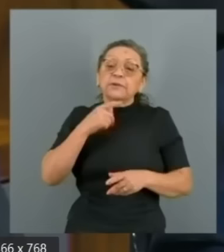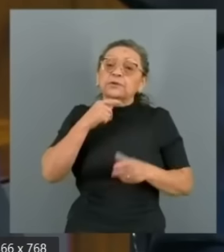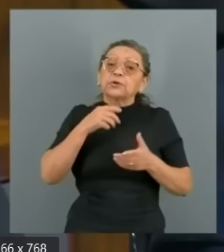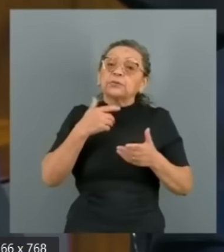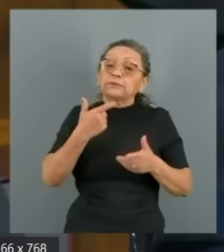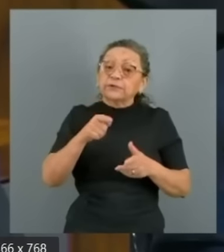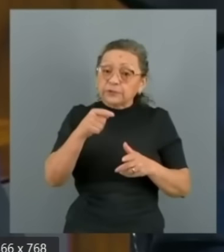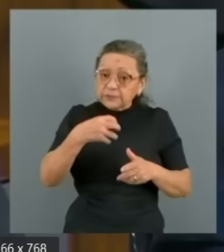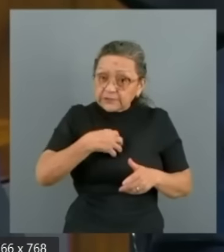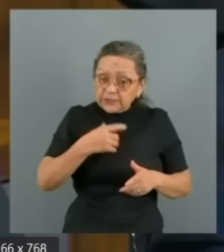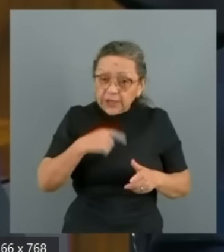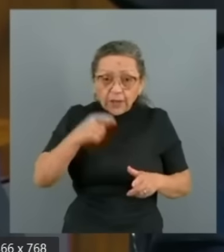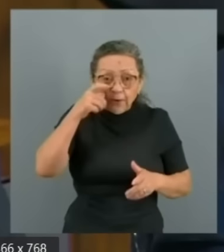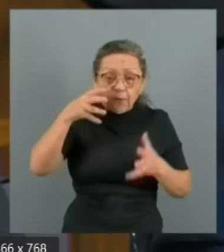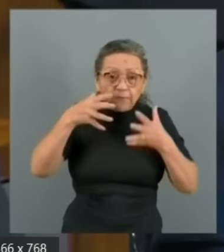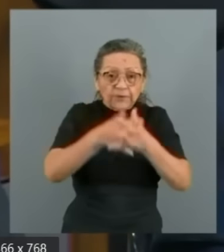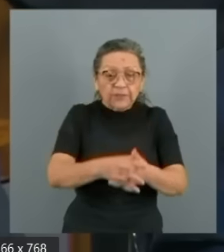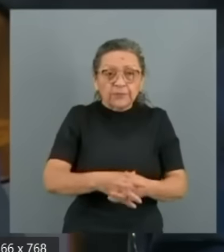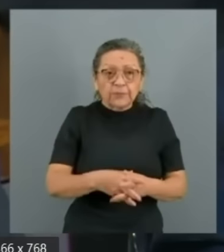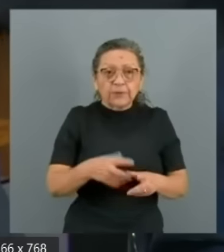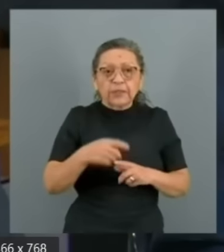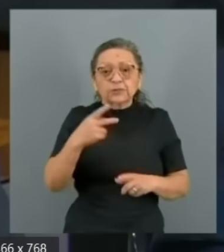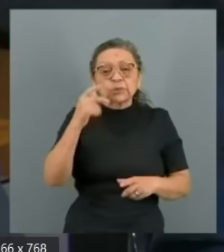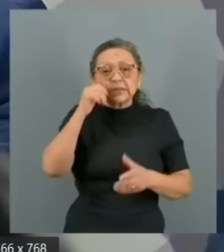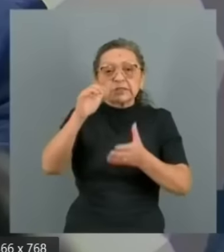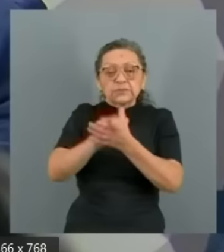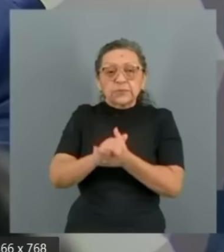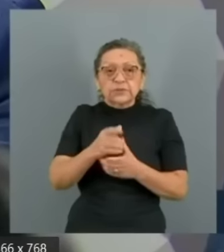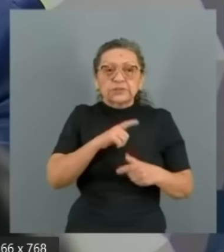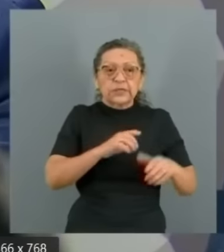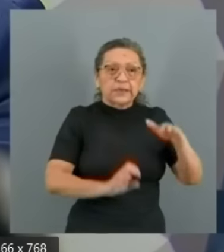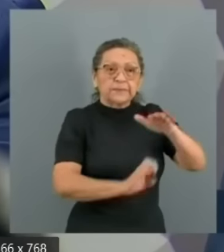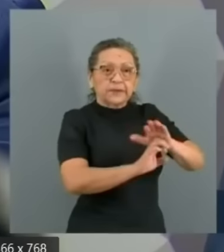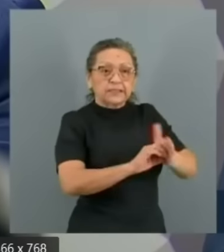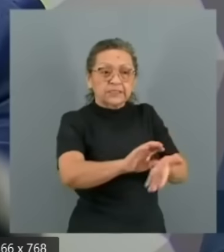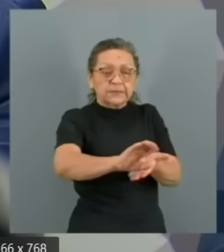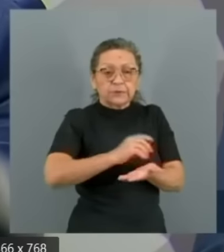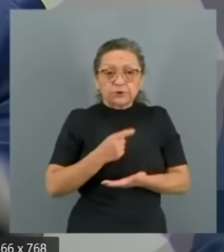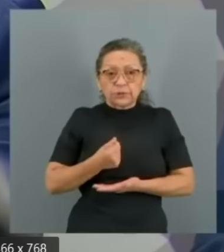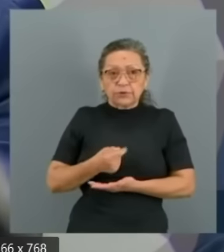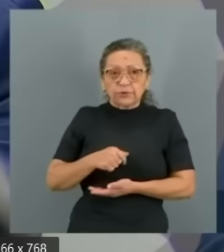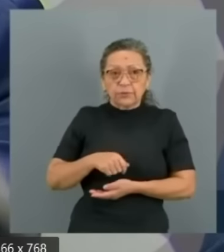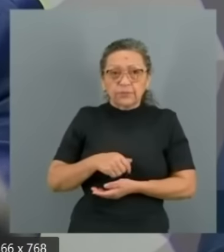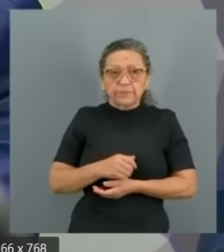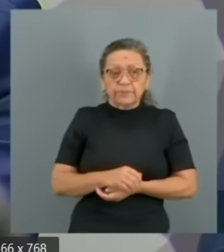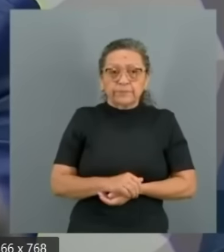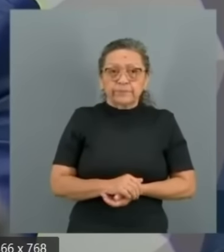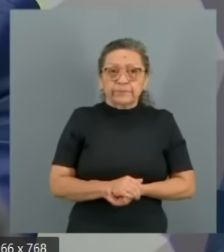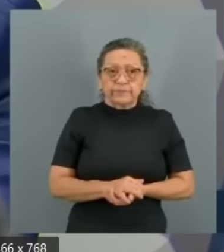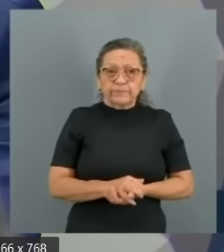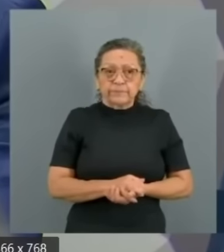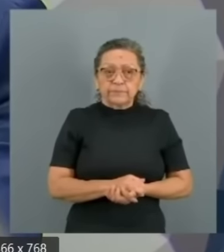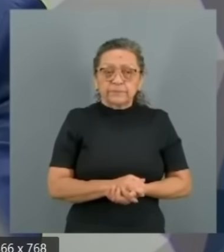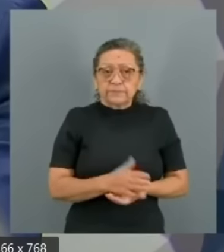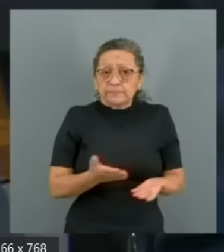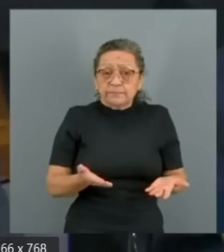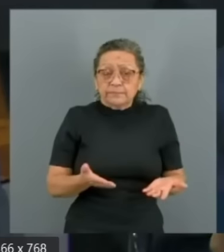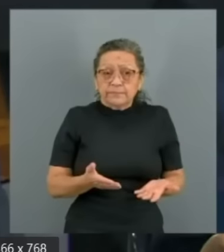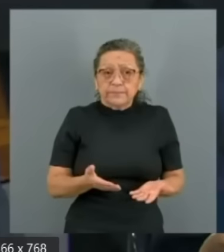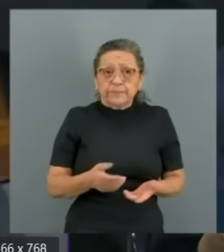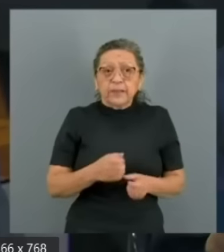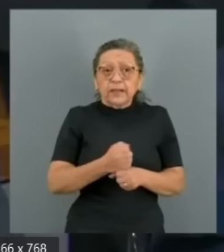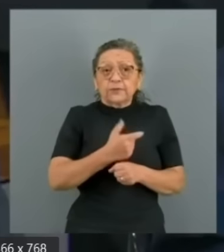serviço a quem tinha ACT ativos. Ela não com o prestava INSS. serviço a quem tinha ACT Ela recebeu ativo. mais de 7 milhões, Para encerrar, Excelência. inclusive em